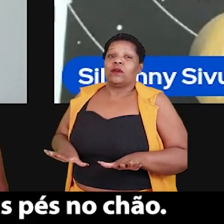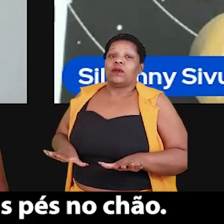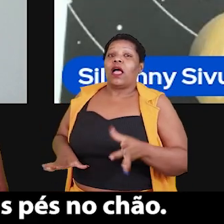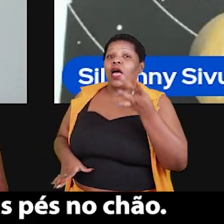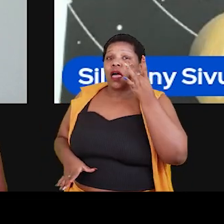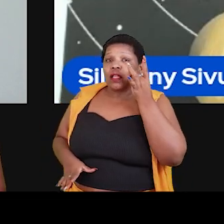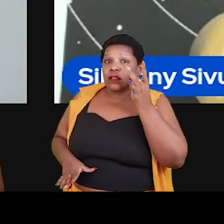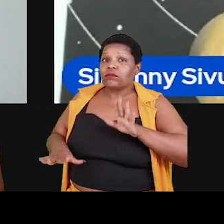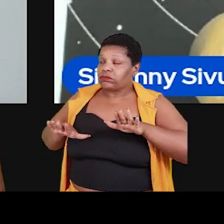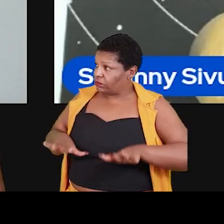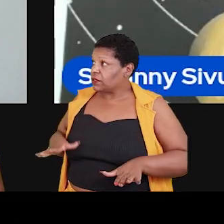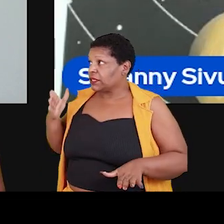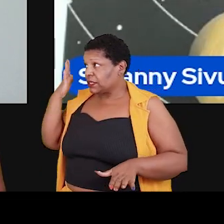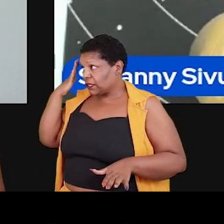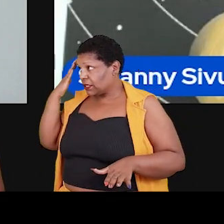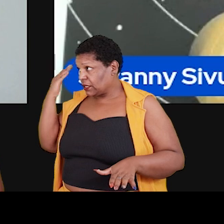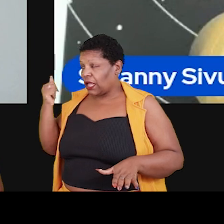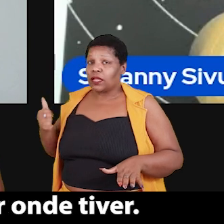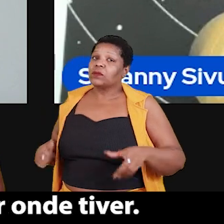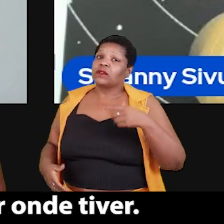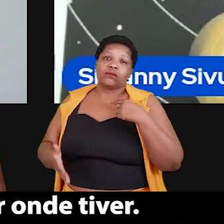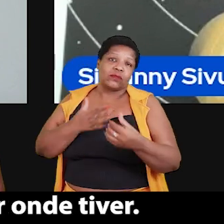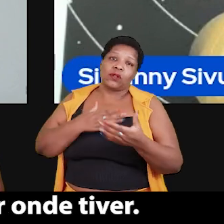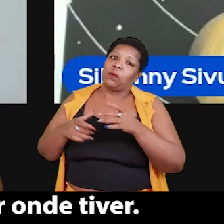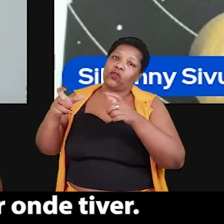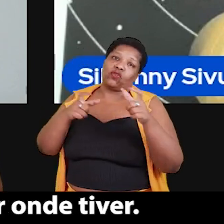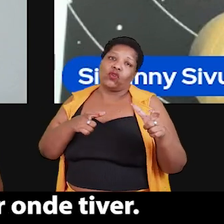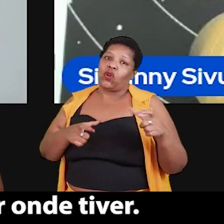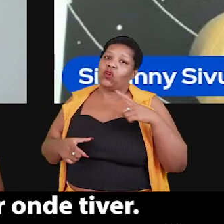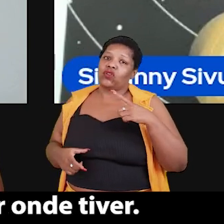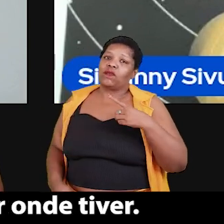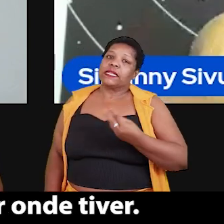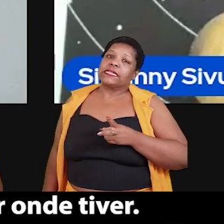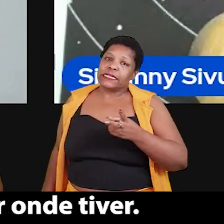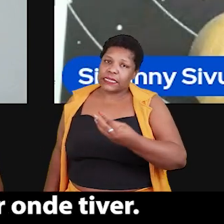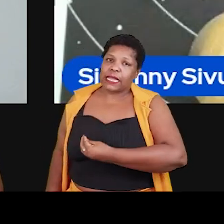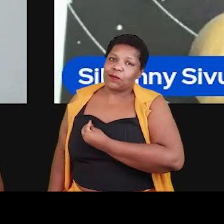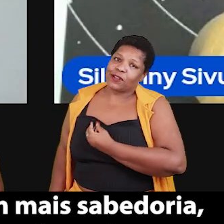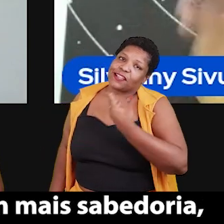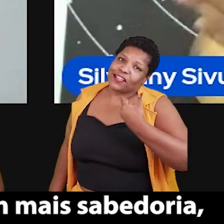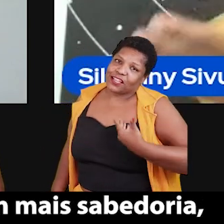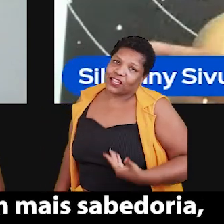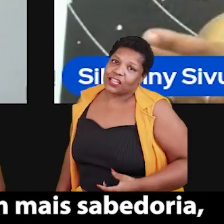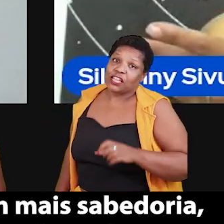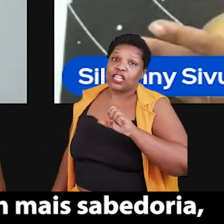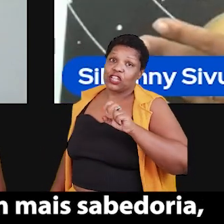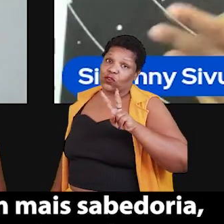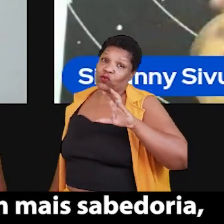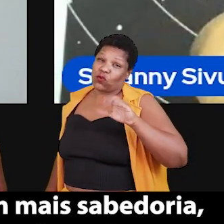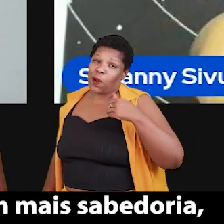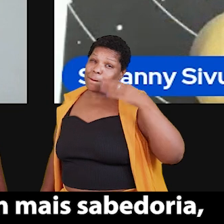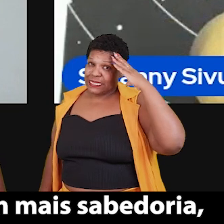tire eles do chão, sabe? Independente do lugar onde eu estiver. Eu vou ser sempre a mesma Sivuca. Talvez com mais